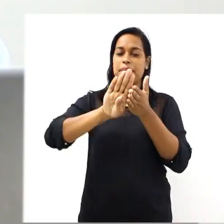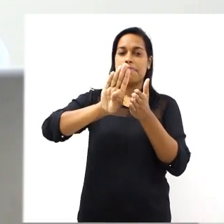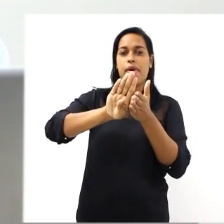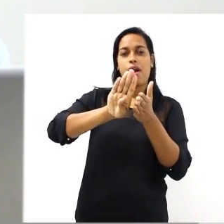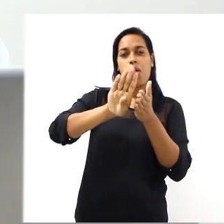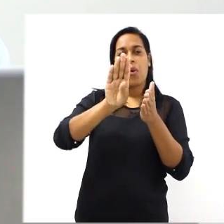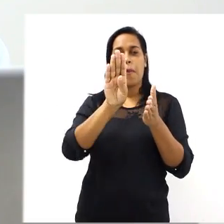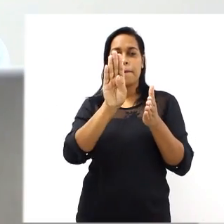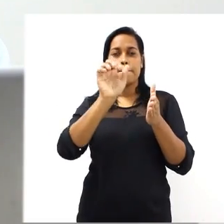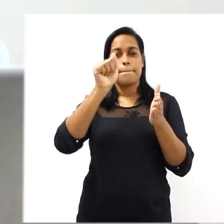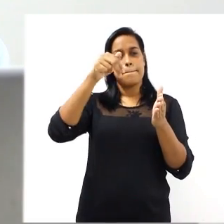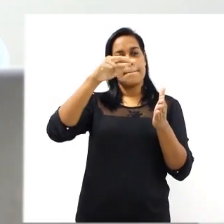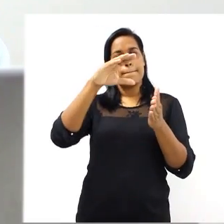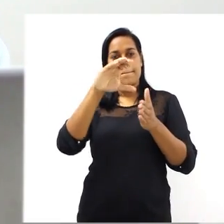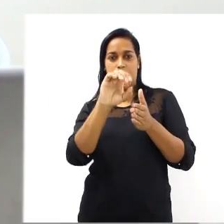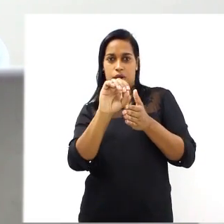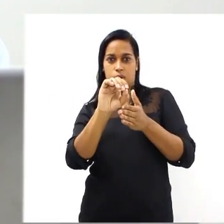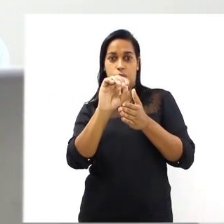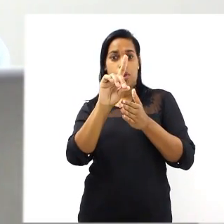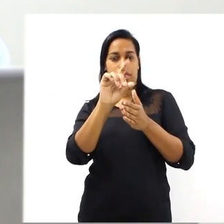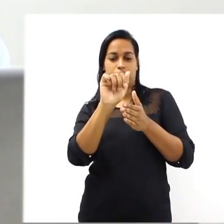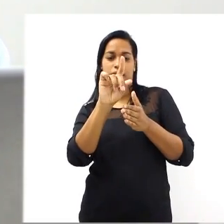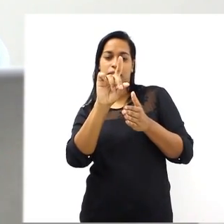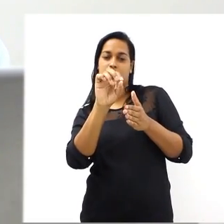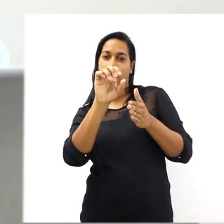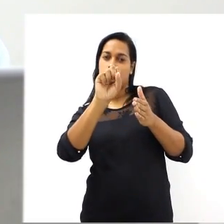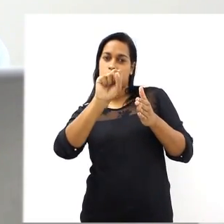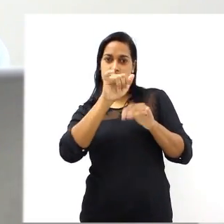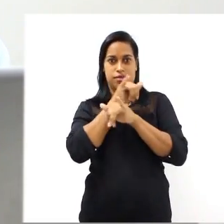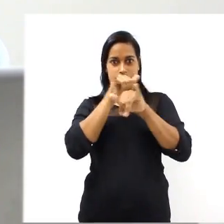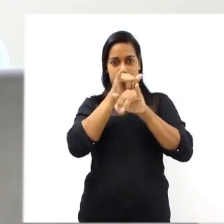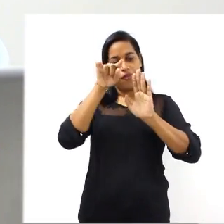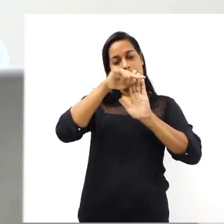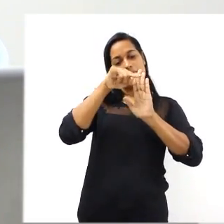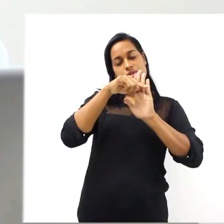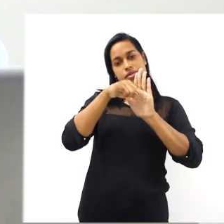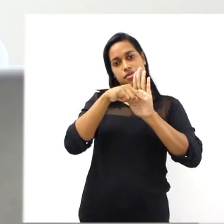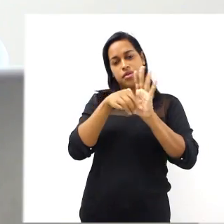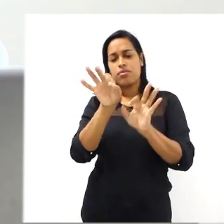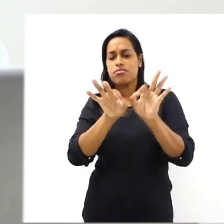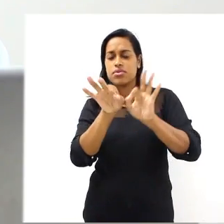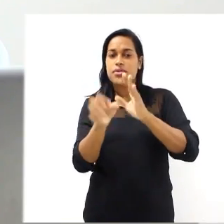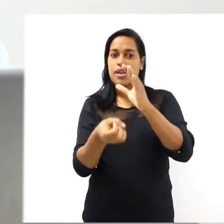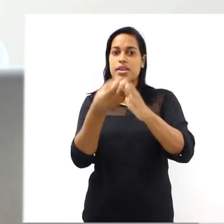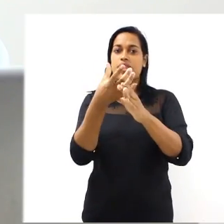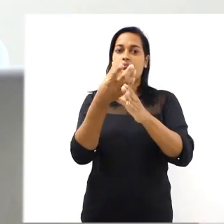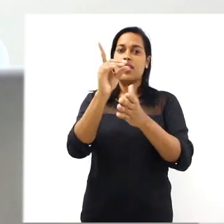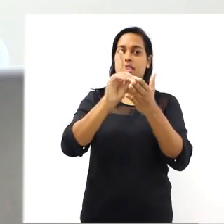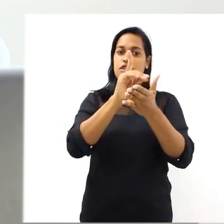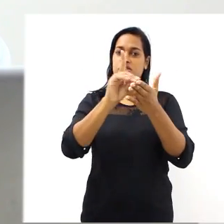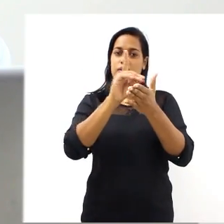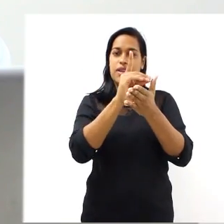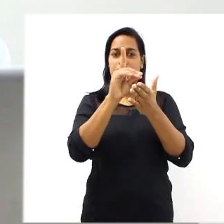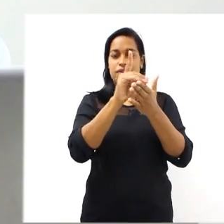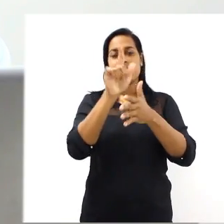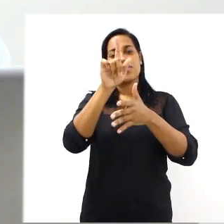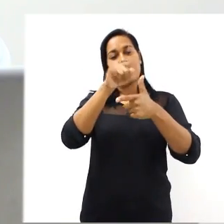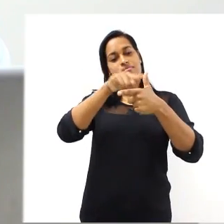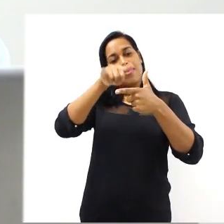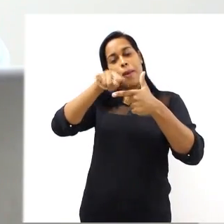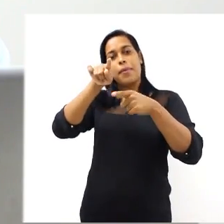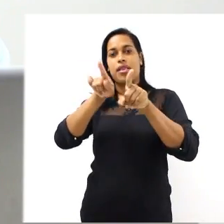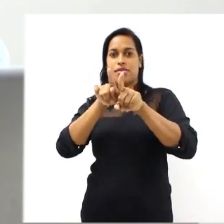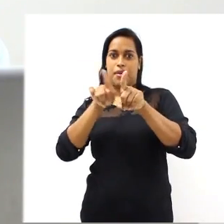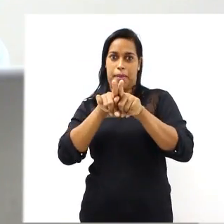elaborar um modelo de entidade de relacionamento e construir tabelas e dicionários na terceira semana.